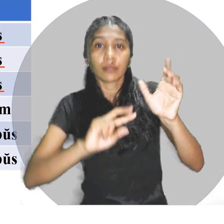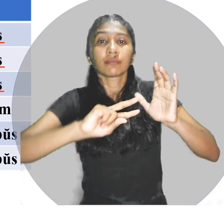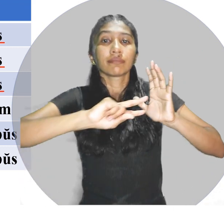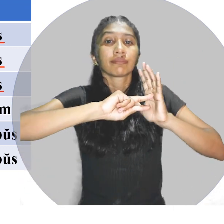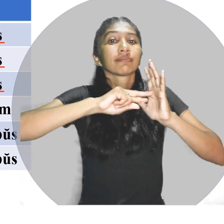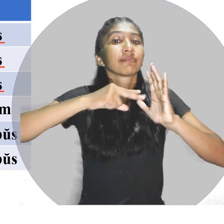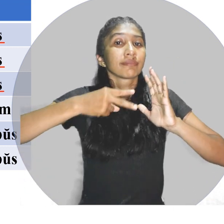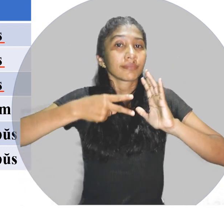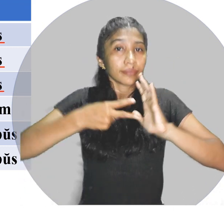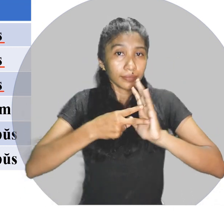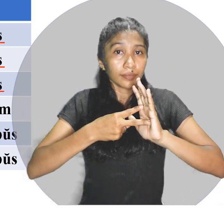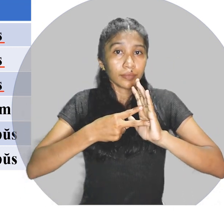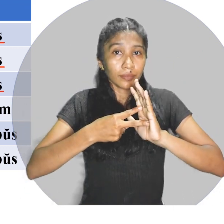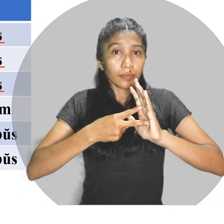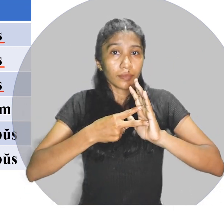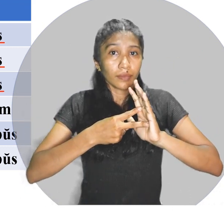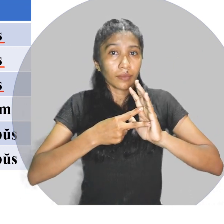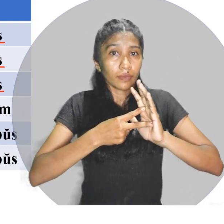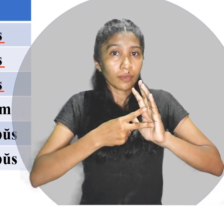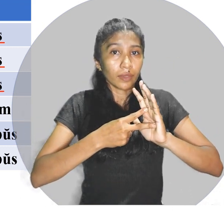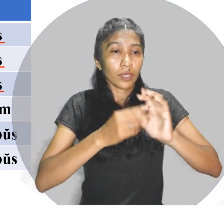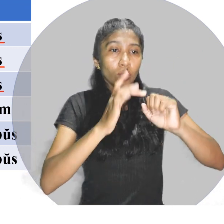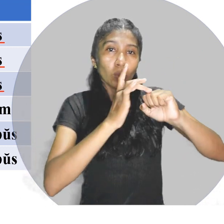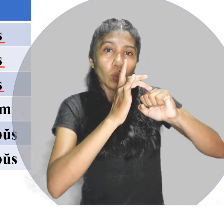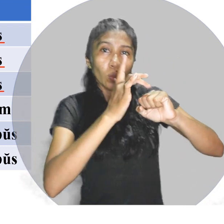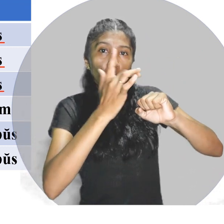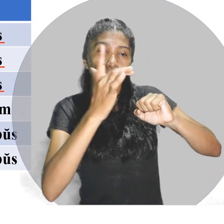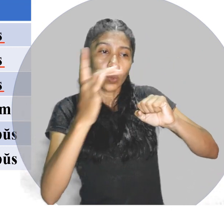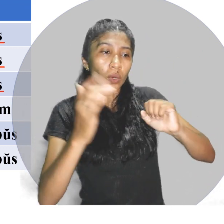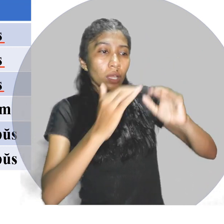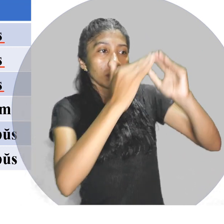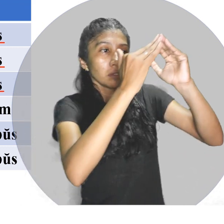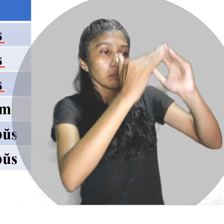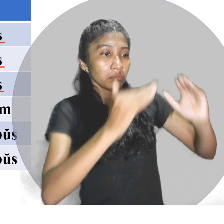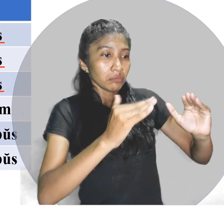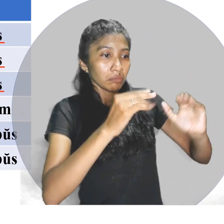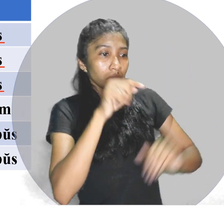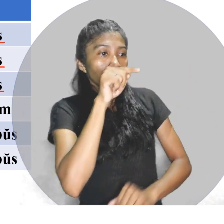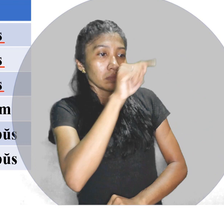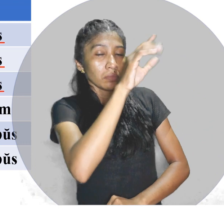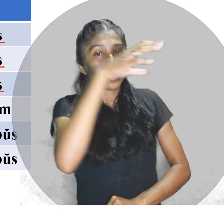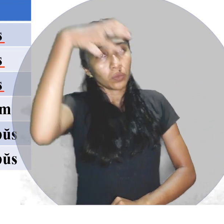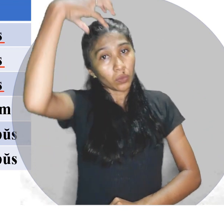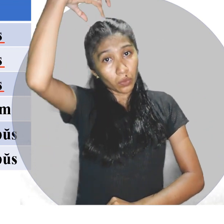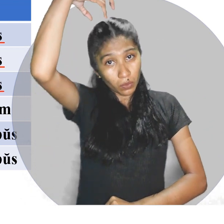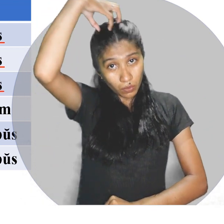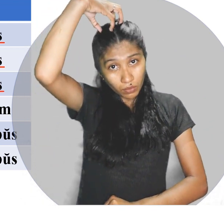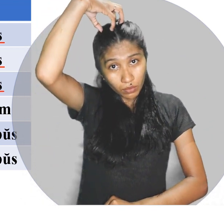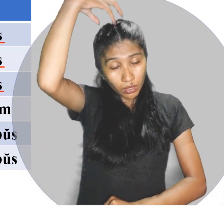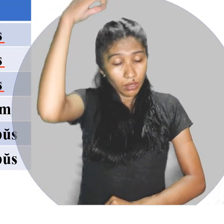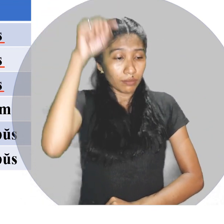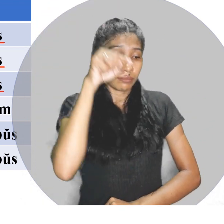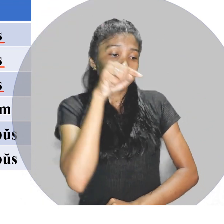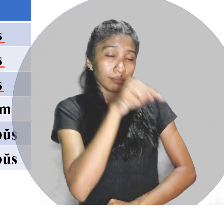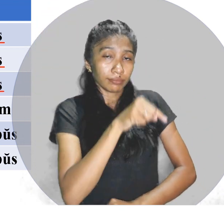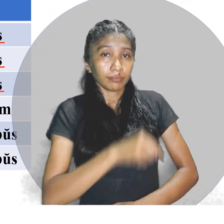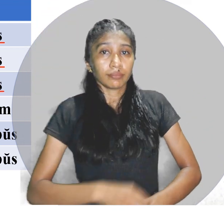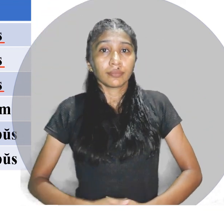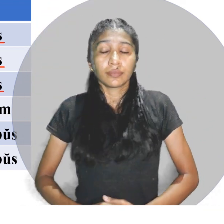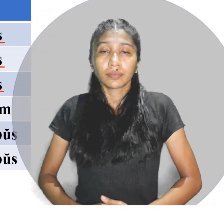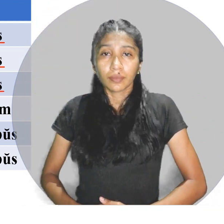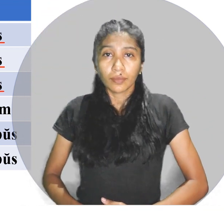regis, a casa dourada do rei, adjunta de nominal